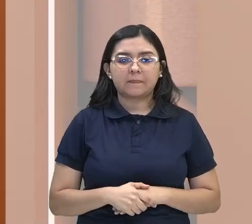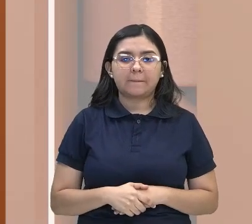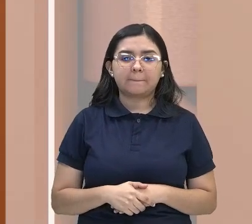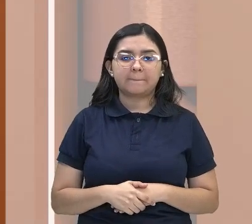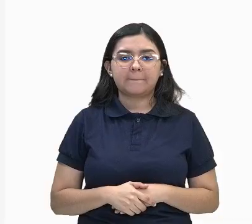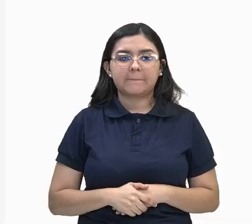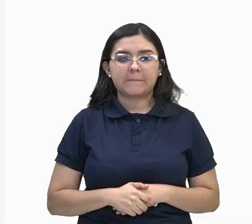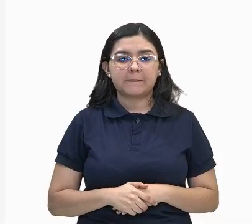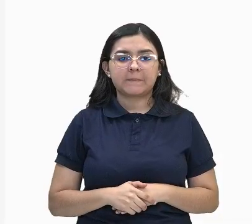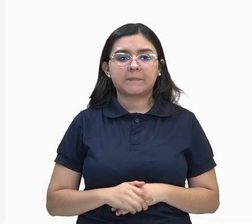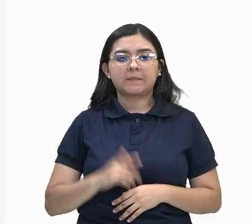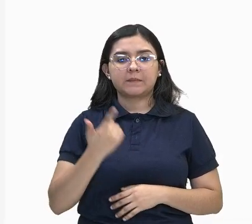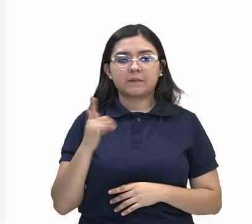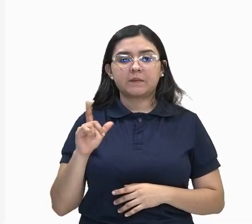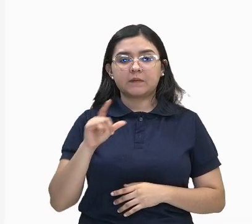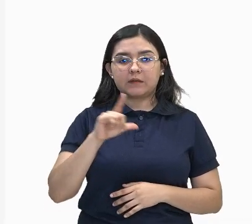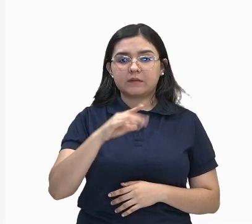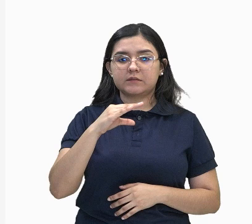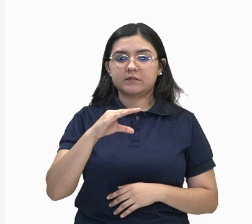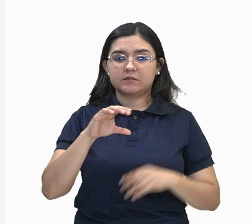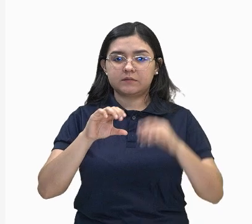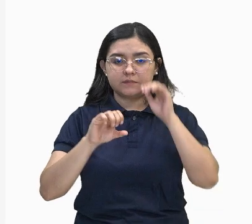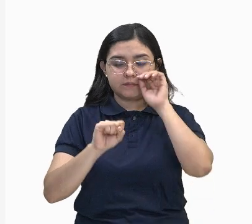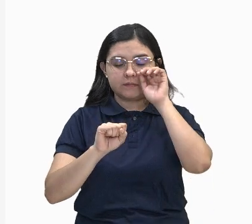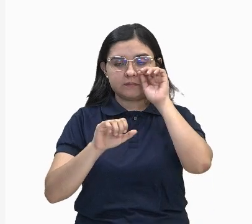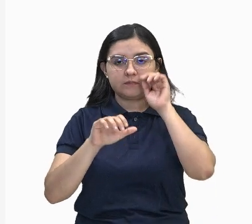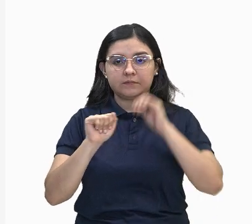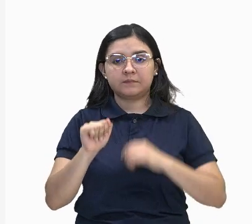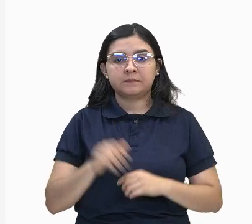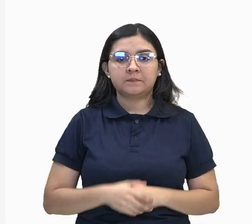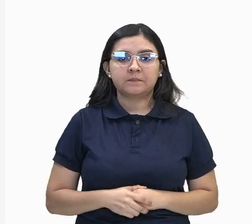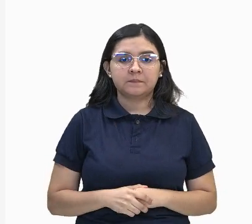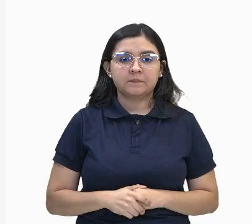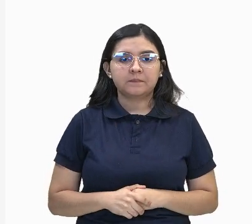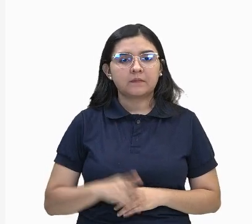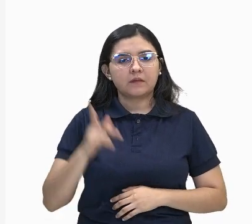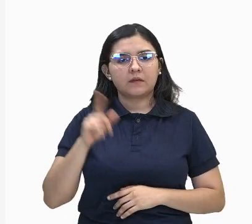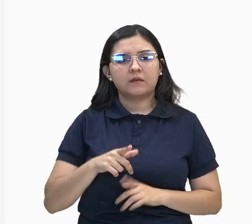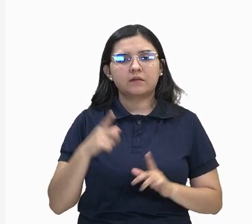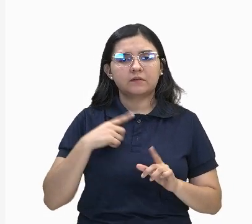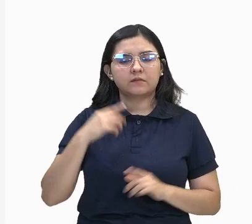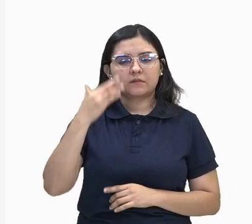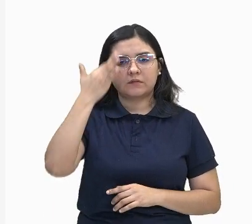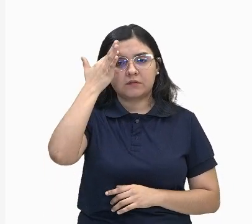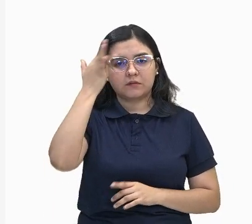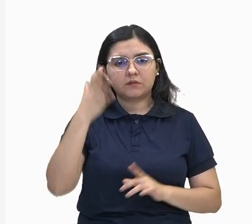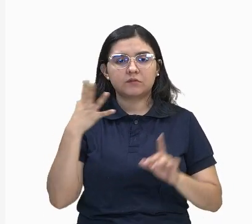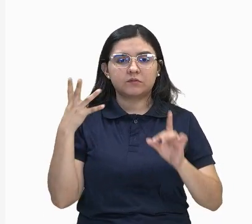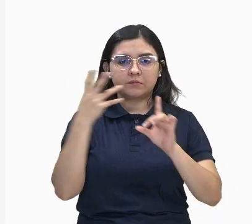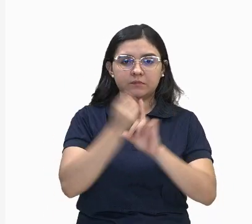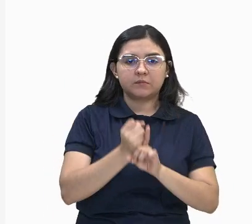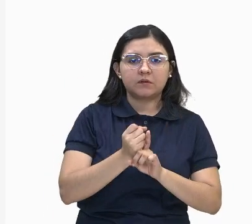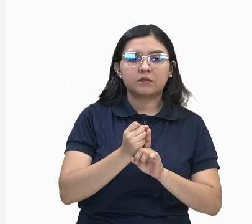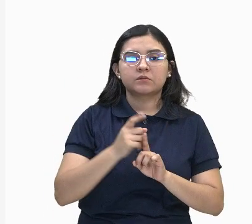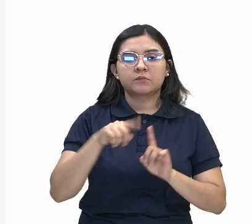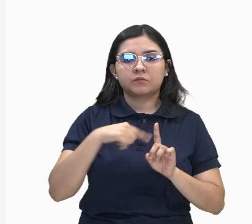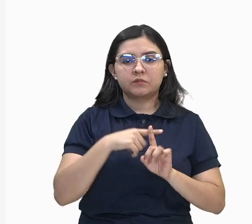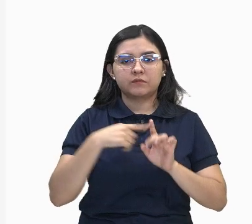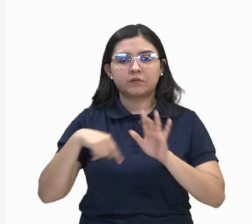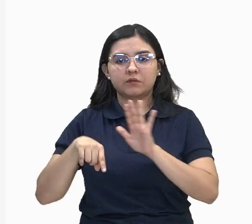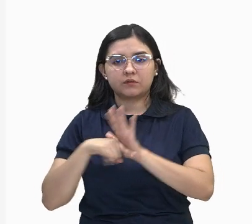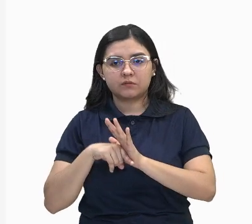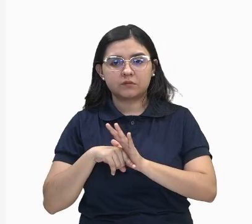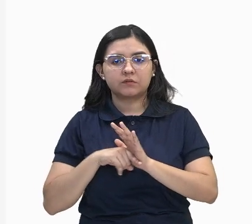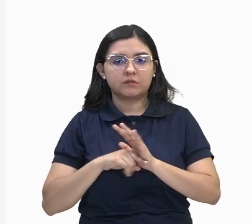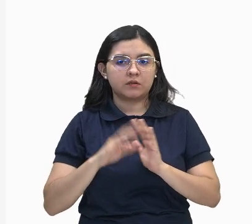LCSA. Em outras palavras, LCSA busca entender os impactos positivos e negativos